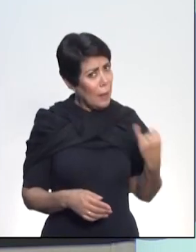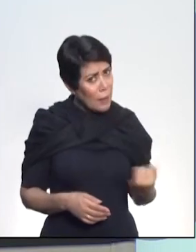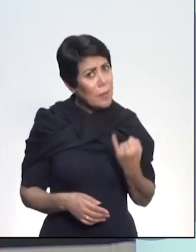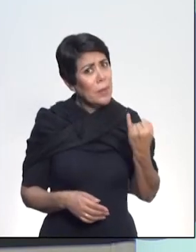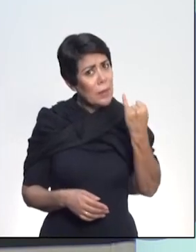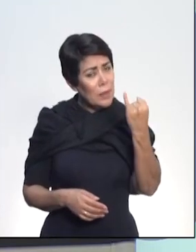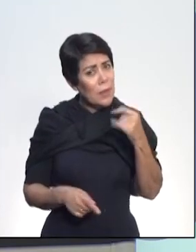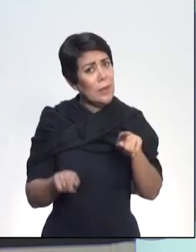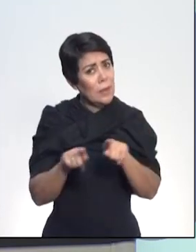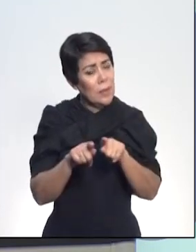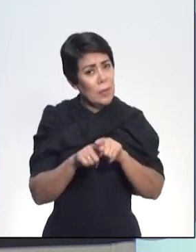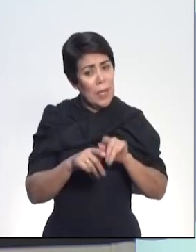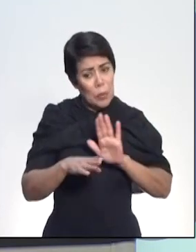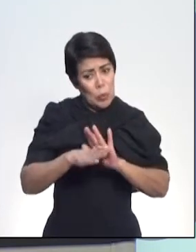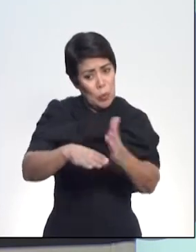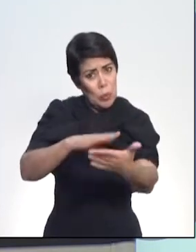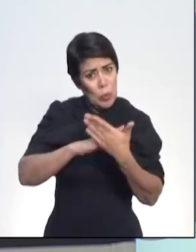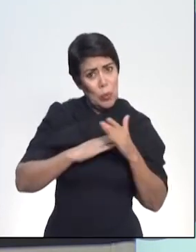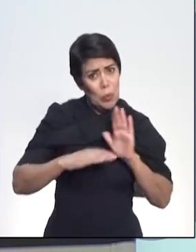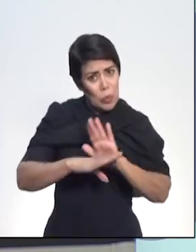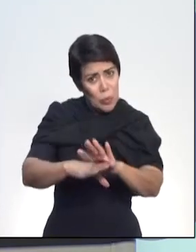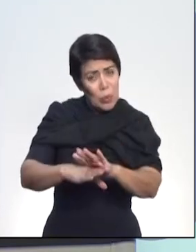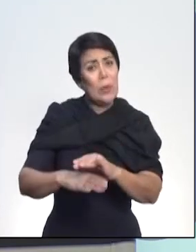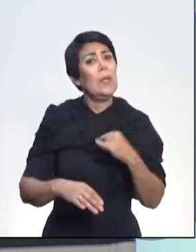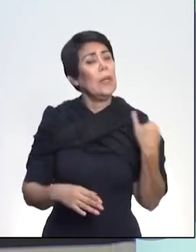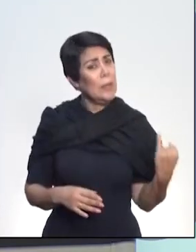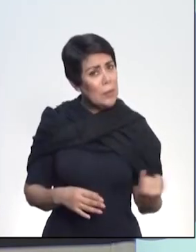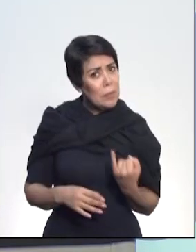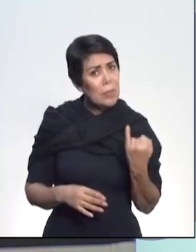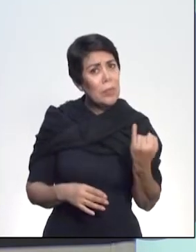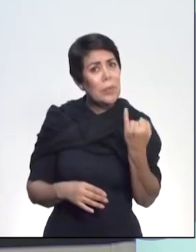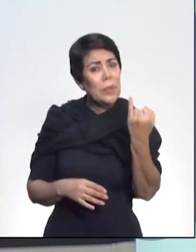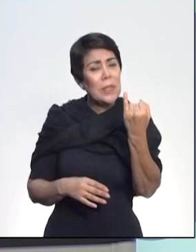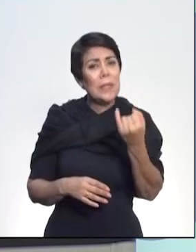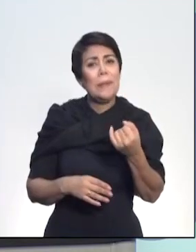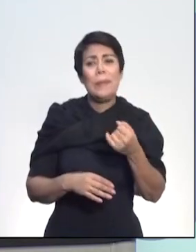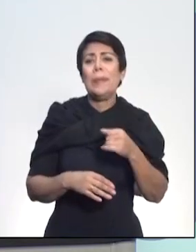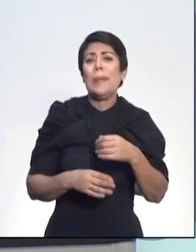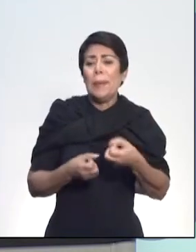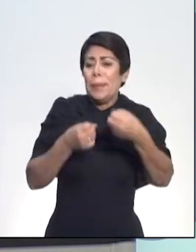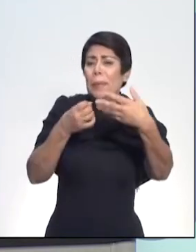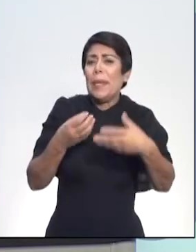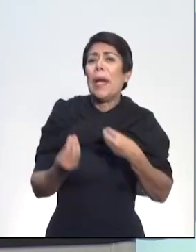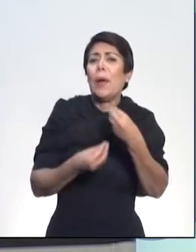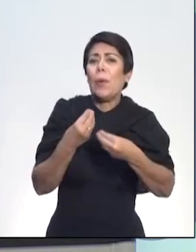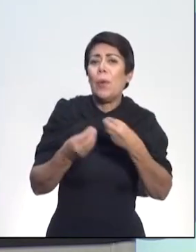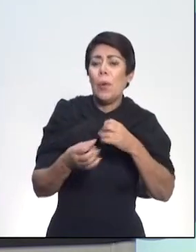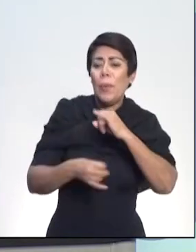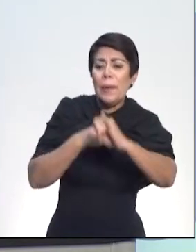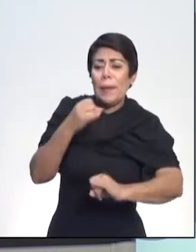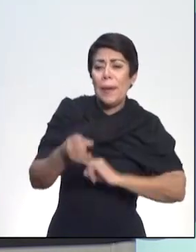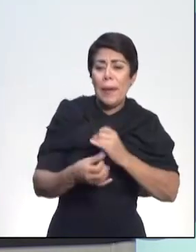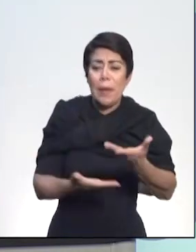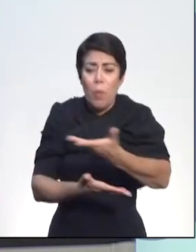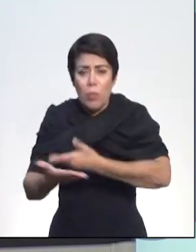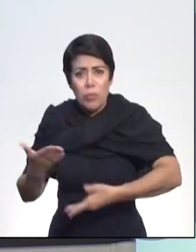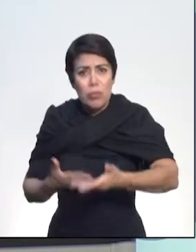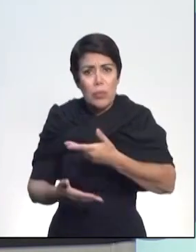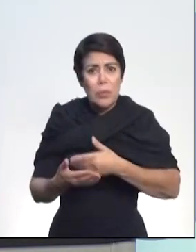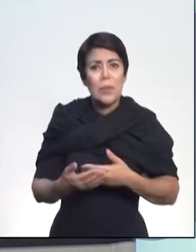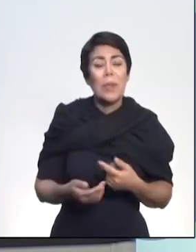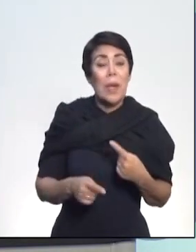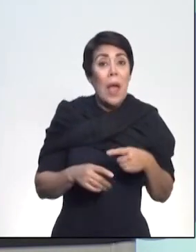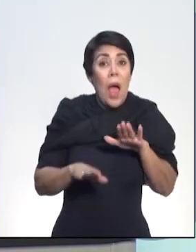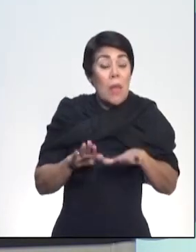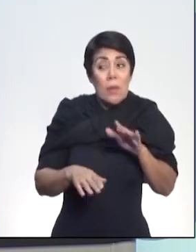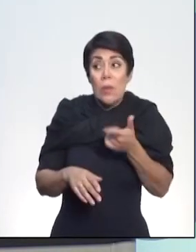vocês fazem entre vocês, né, para acessar as novas plataformas. É essencial de verdade. Então, o colega